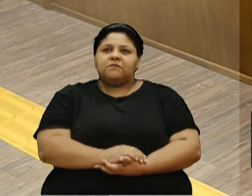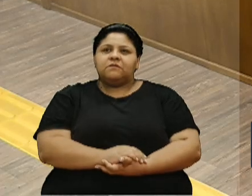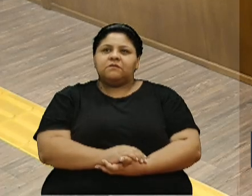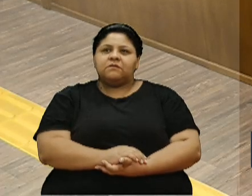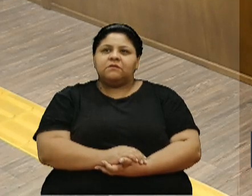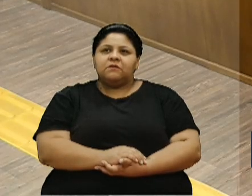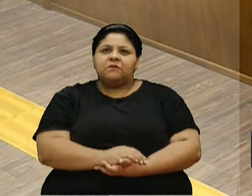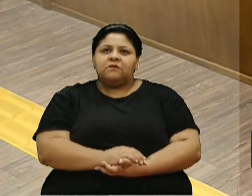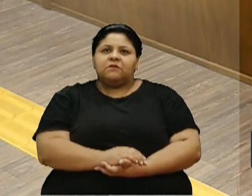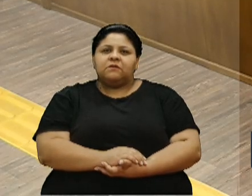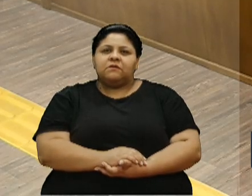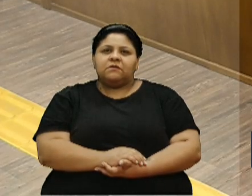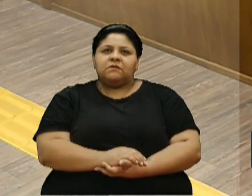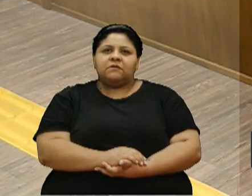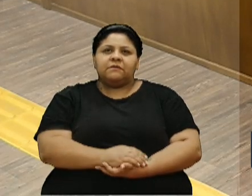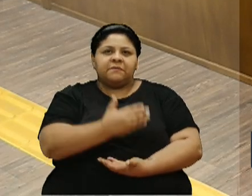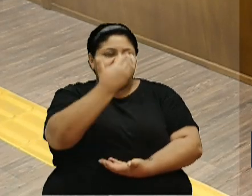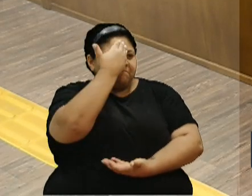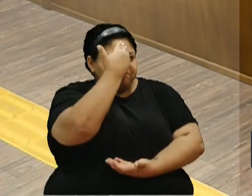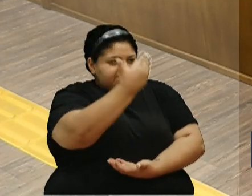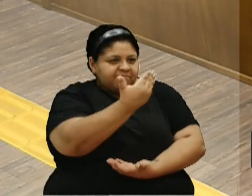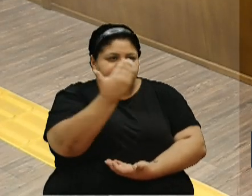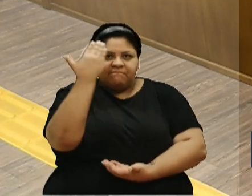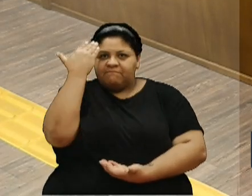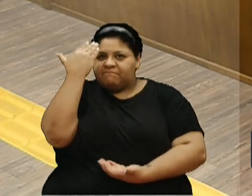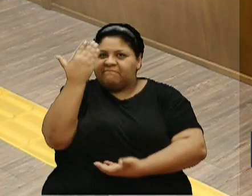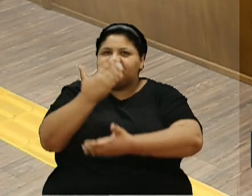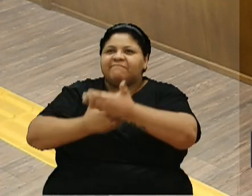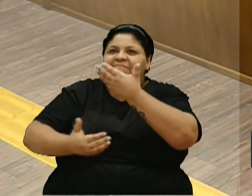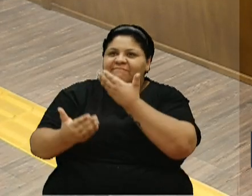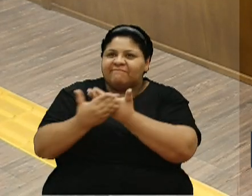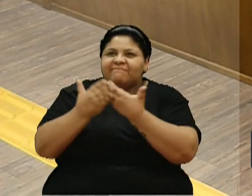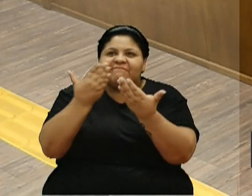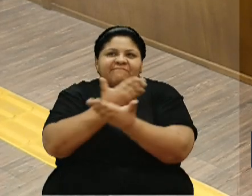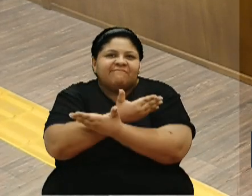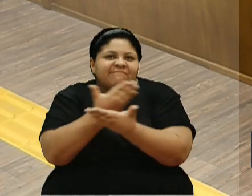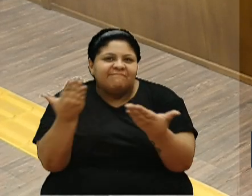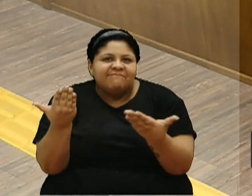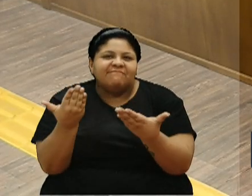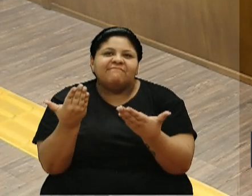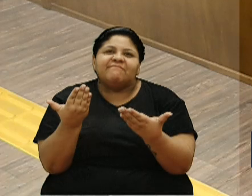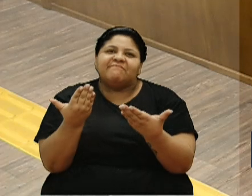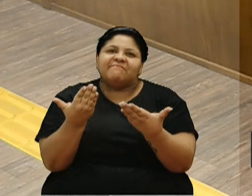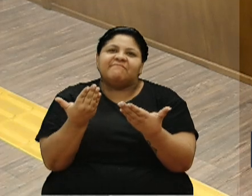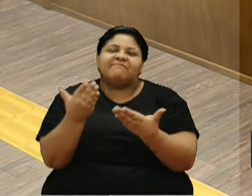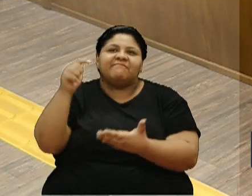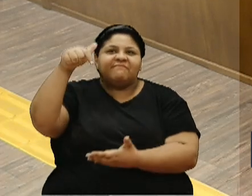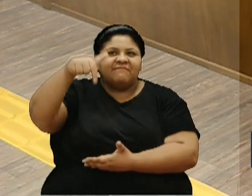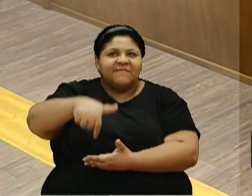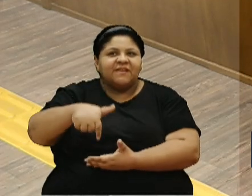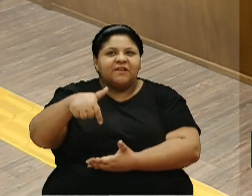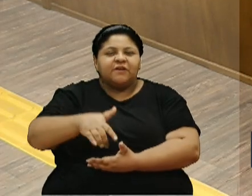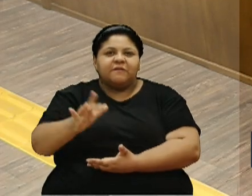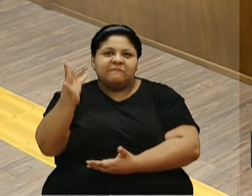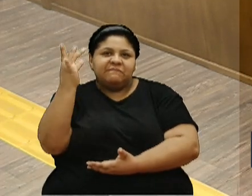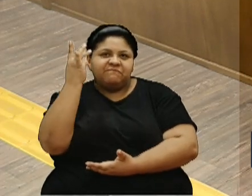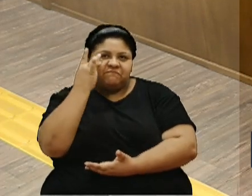Muito obrigada, Jocélia, obrigada a todos e a todas vocês que estão aqui